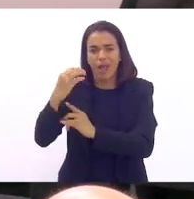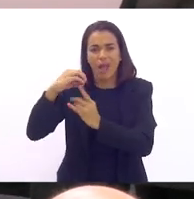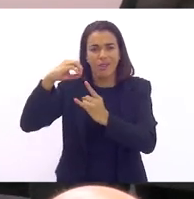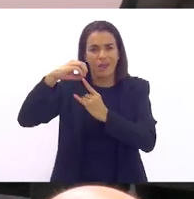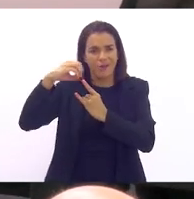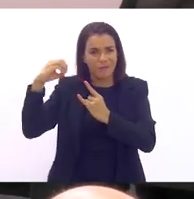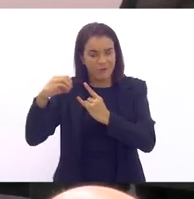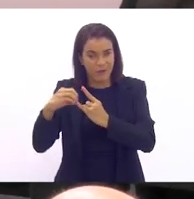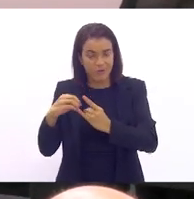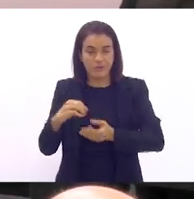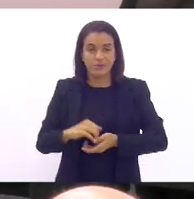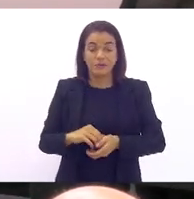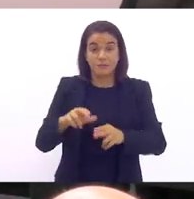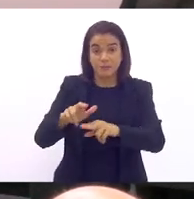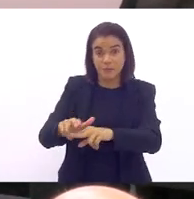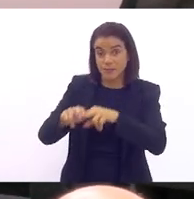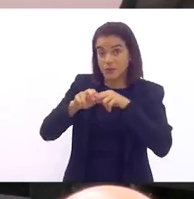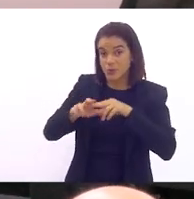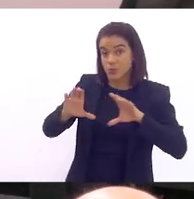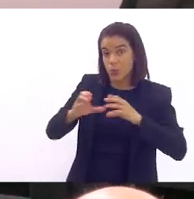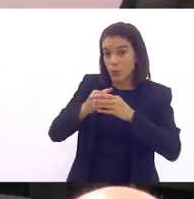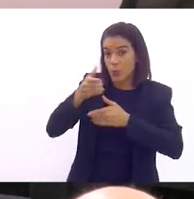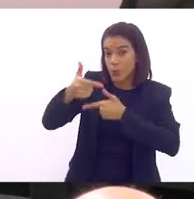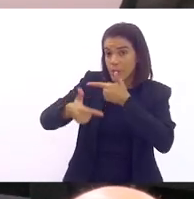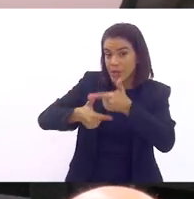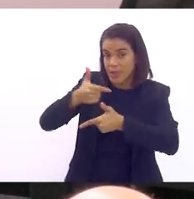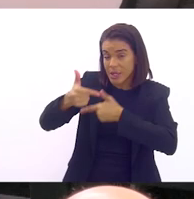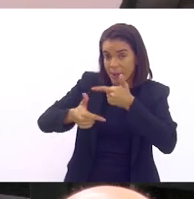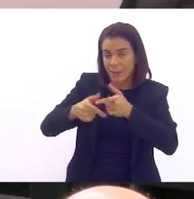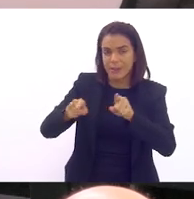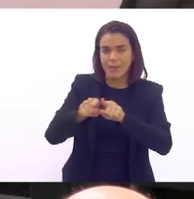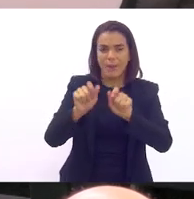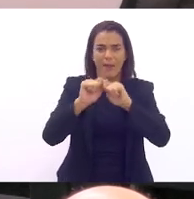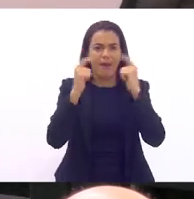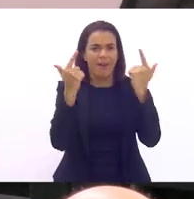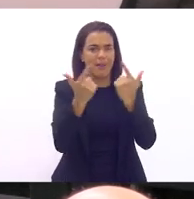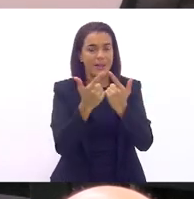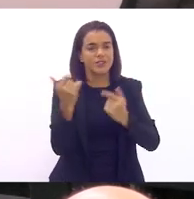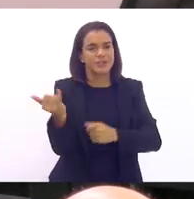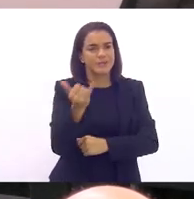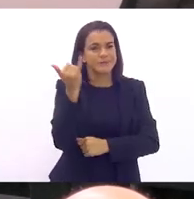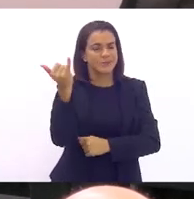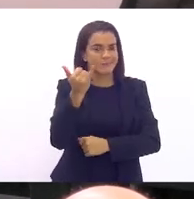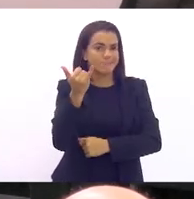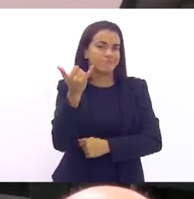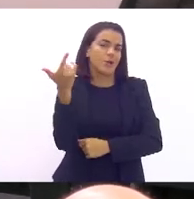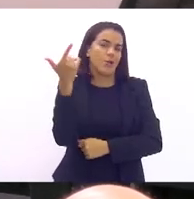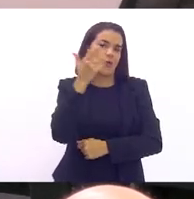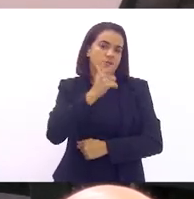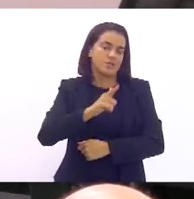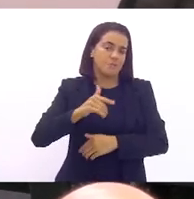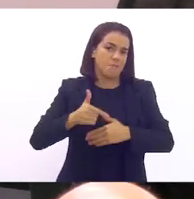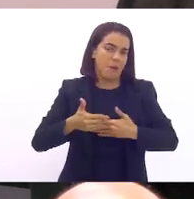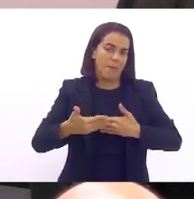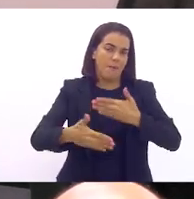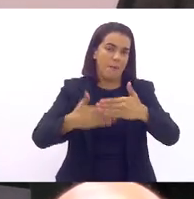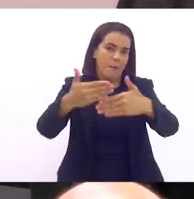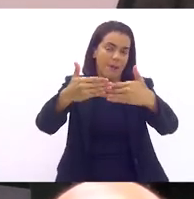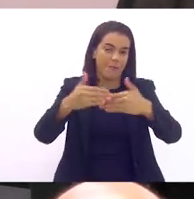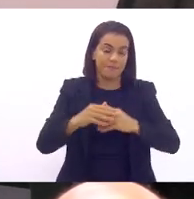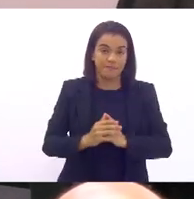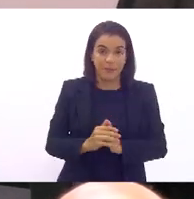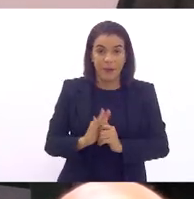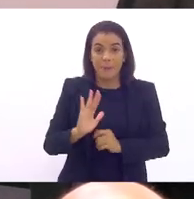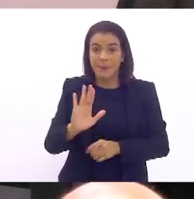Fiocruz e por isso a frente é importante e essa casa é importante para que possa acontecer não só essa casa mas